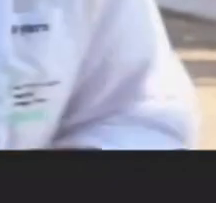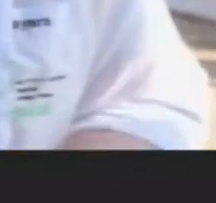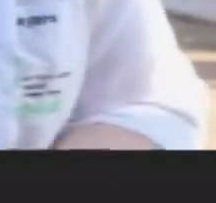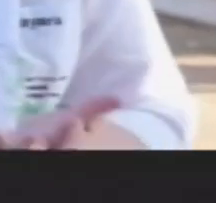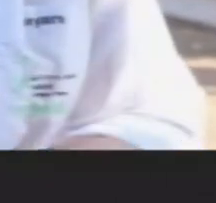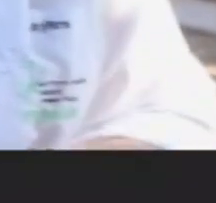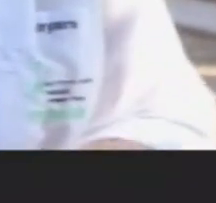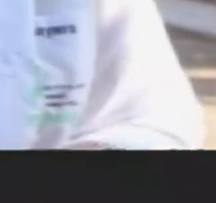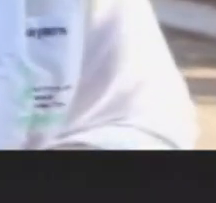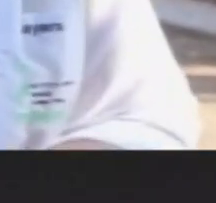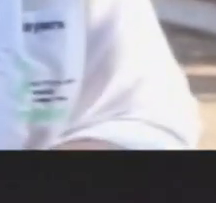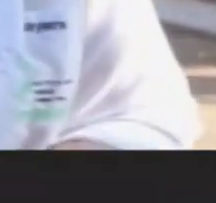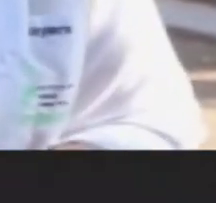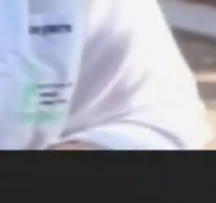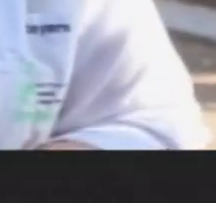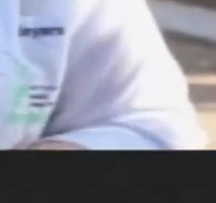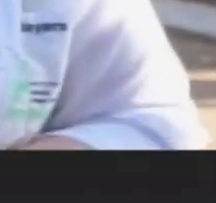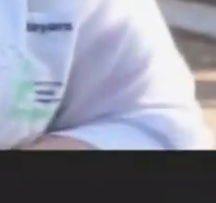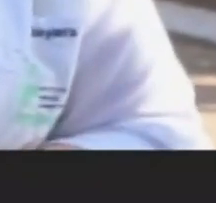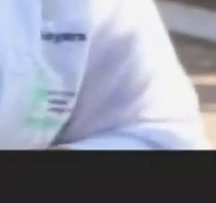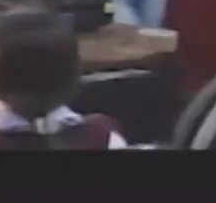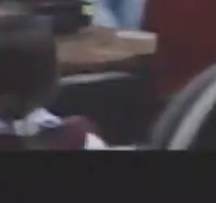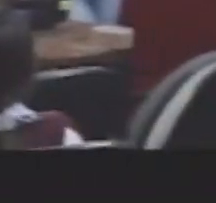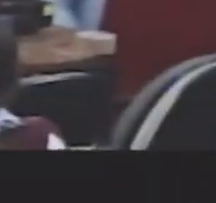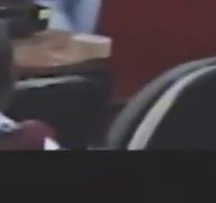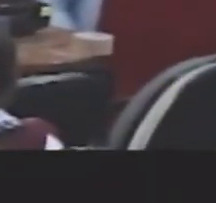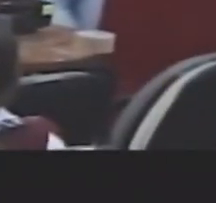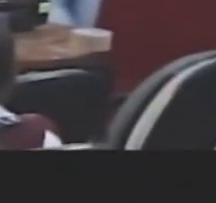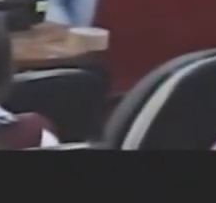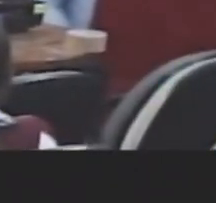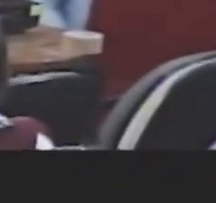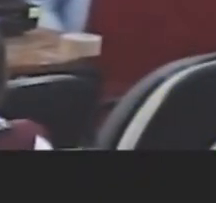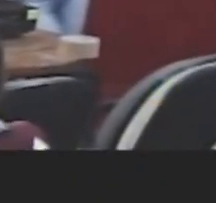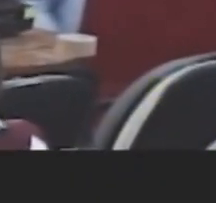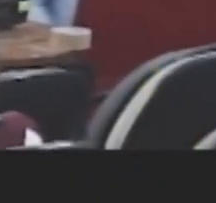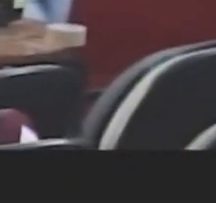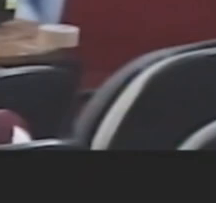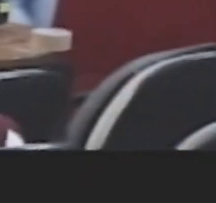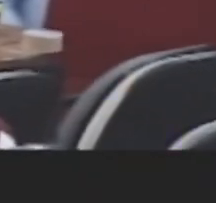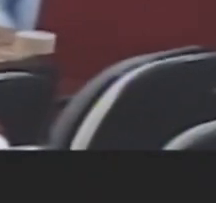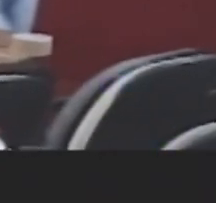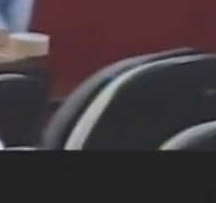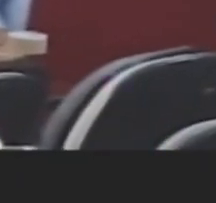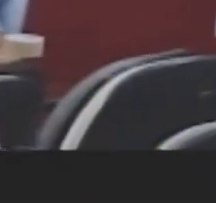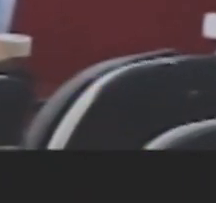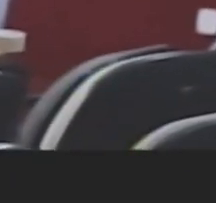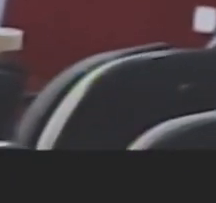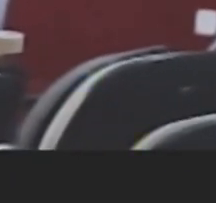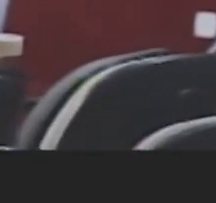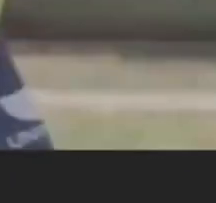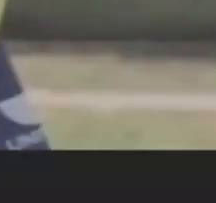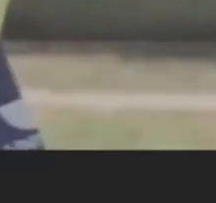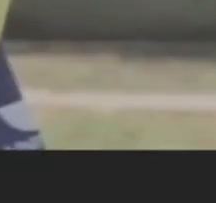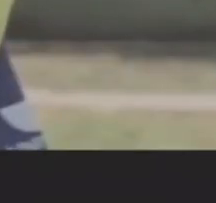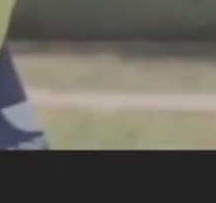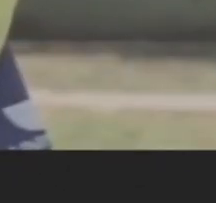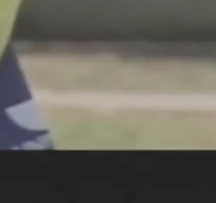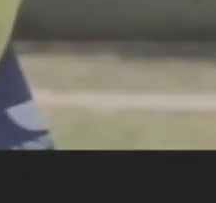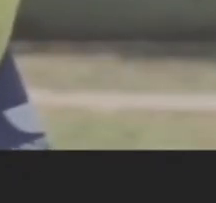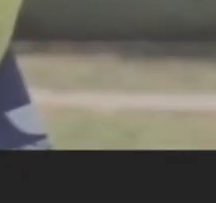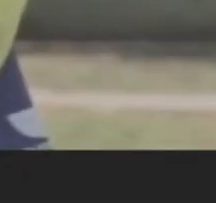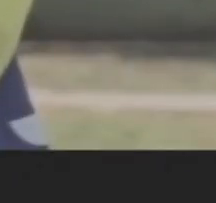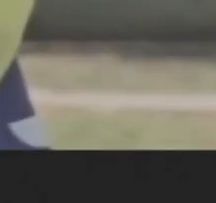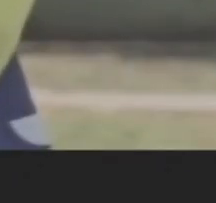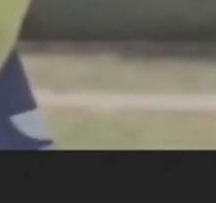fino que gera uma perda da saúde pela manhã e também no fórum da educação ao longo do dia as atividades continuam terminando com alcina